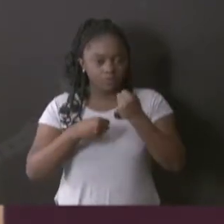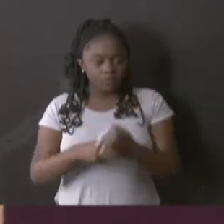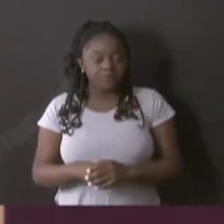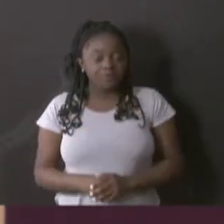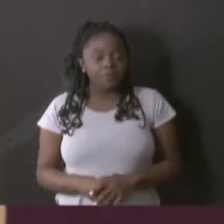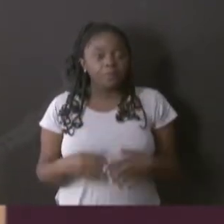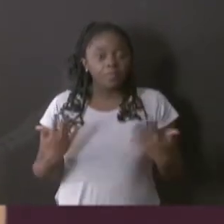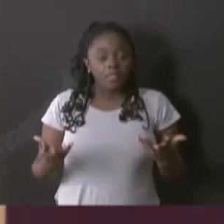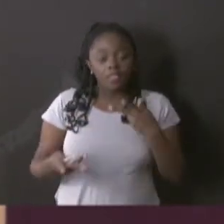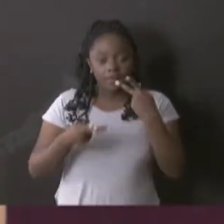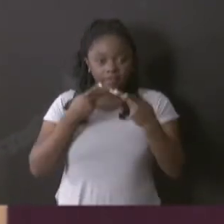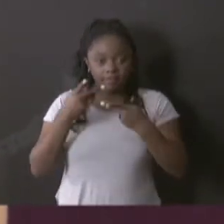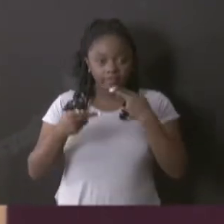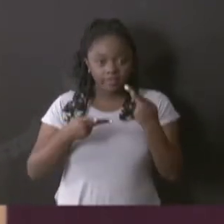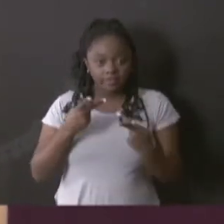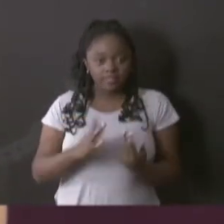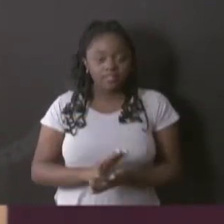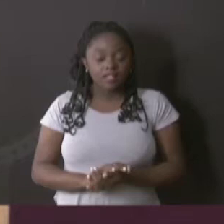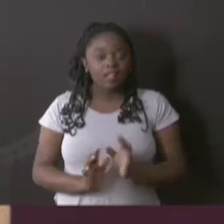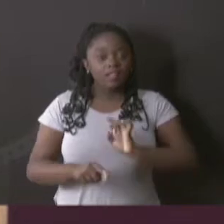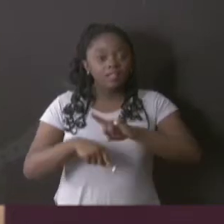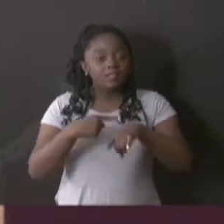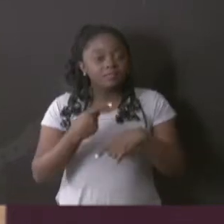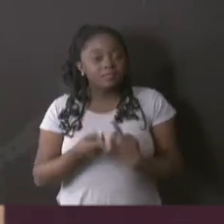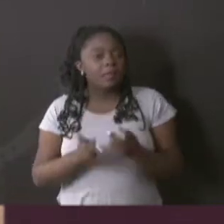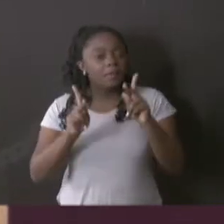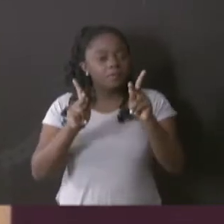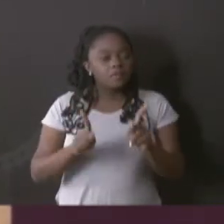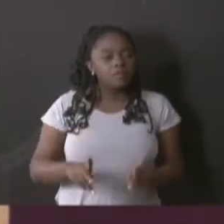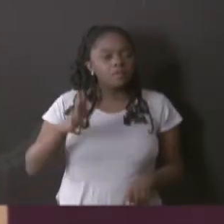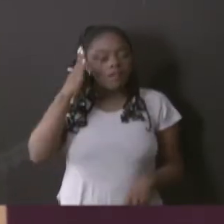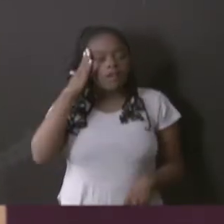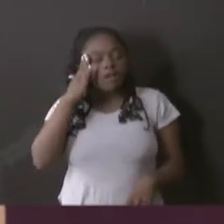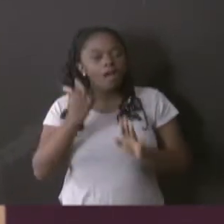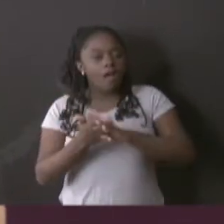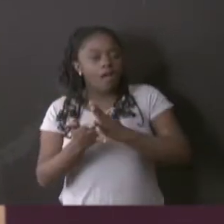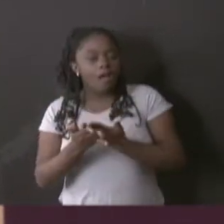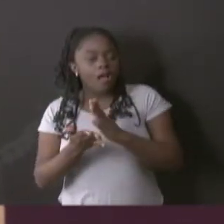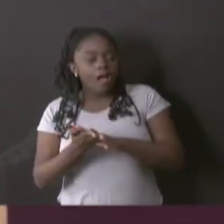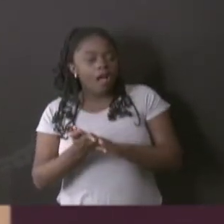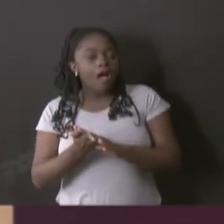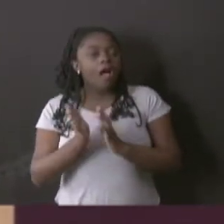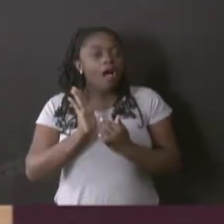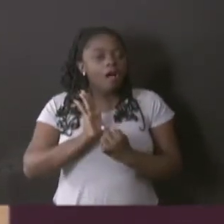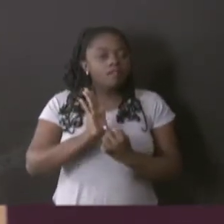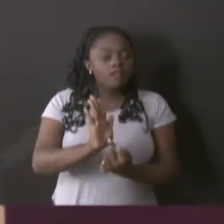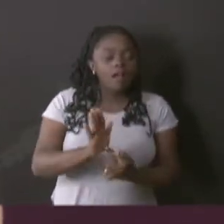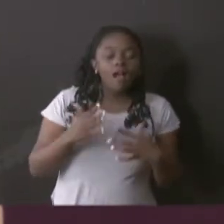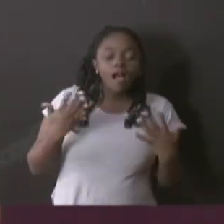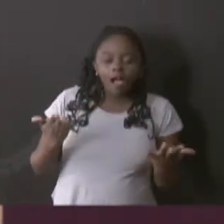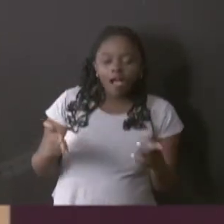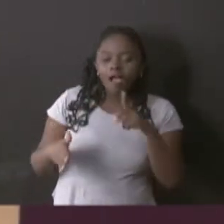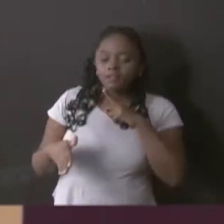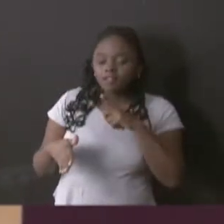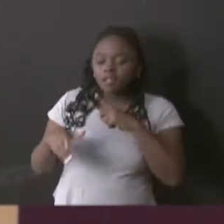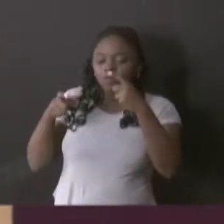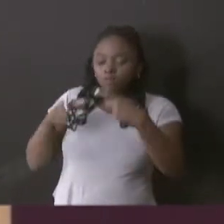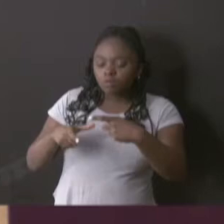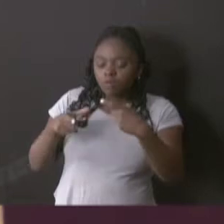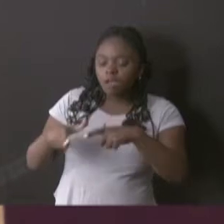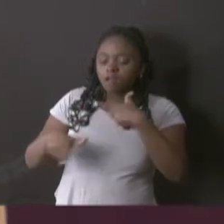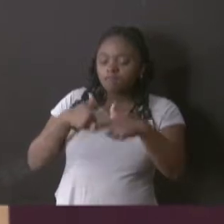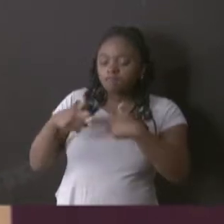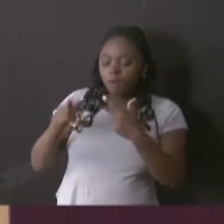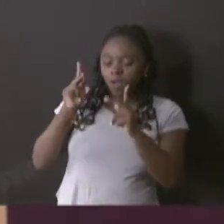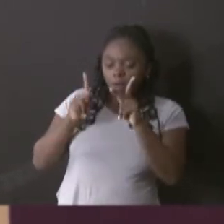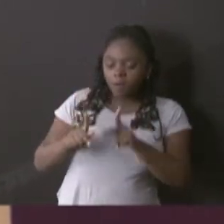disso e logo as pessoas já sabiam que era intérprete, começaram a me mandar, olha, tem uma instituição que trabalha com pessoas surdas